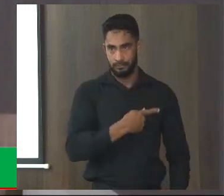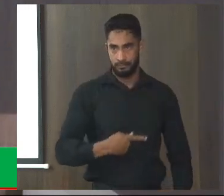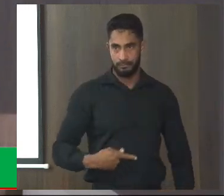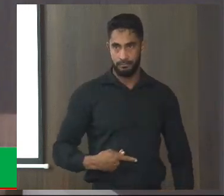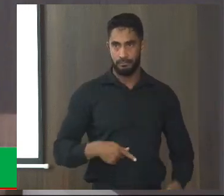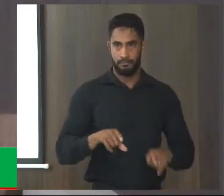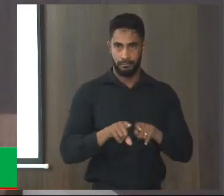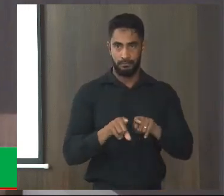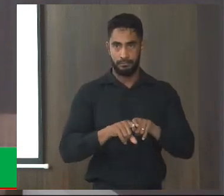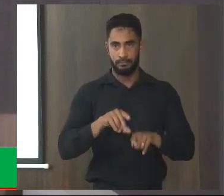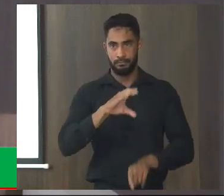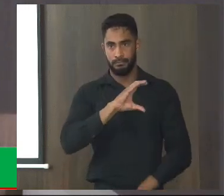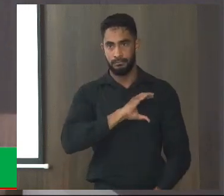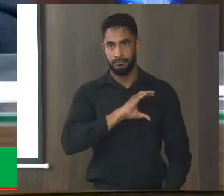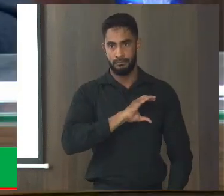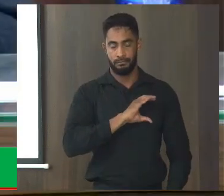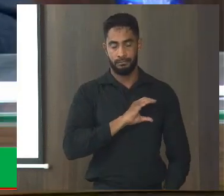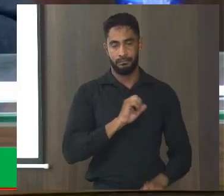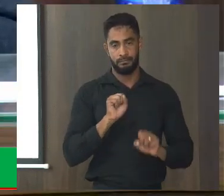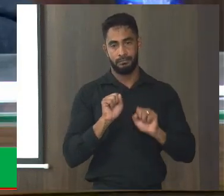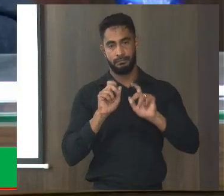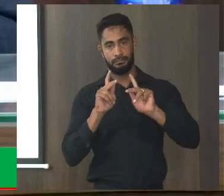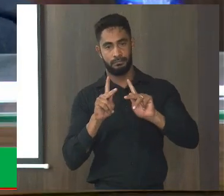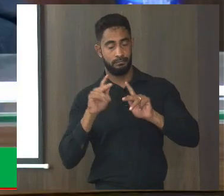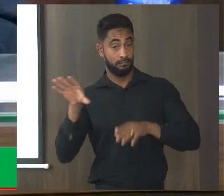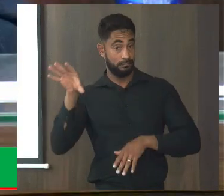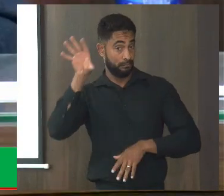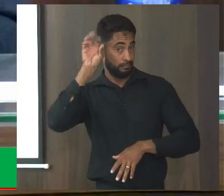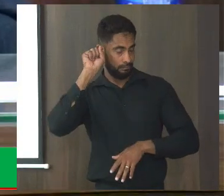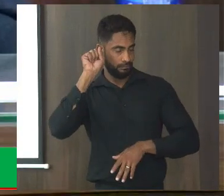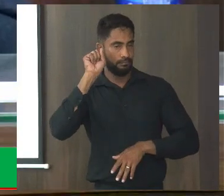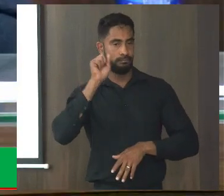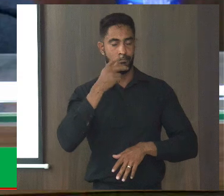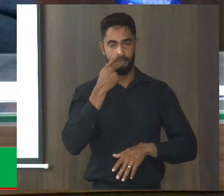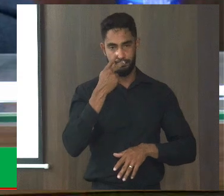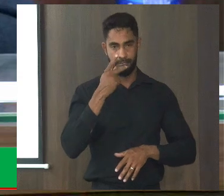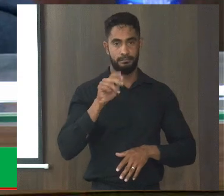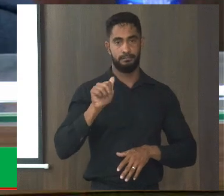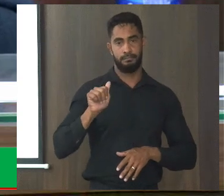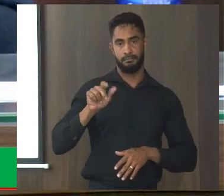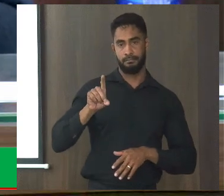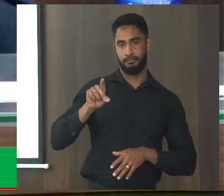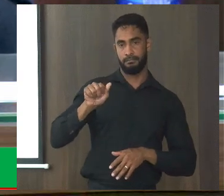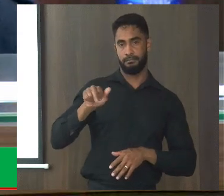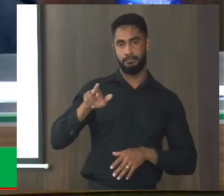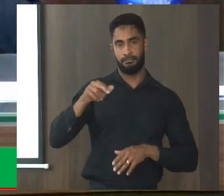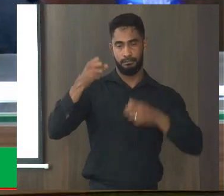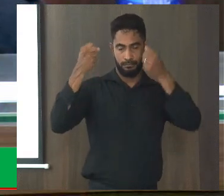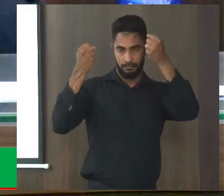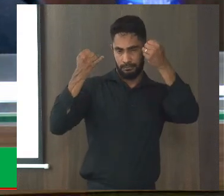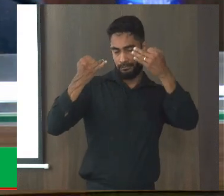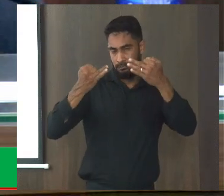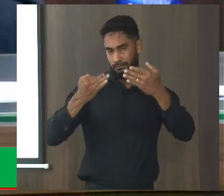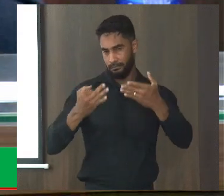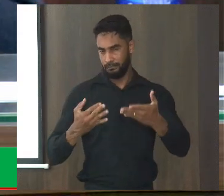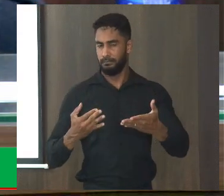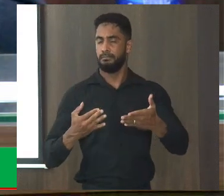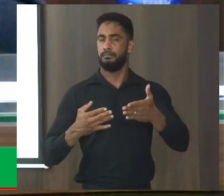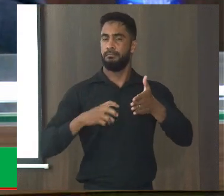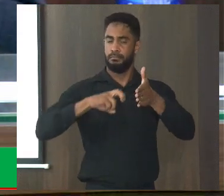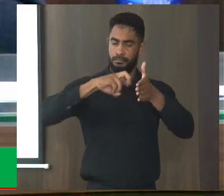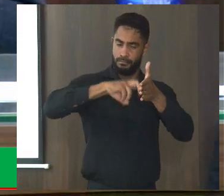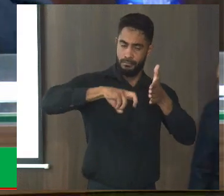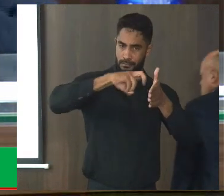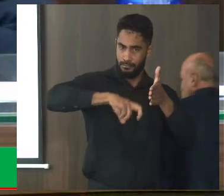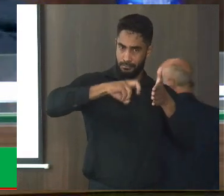colegas. Ok. Ouvimos então as palavras do colega vereador Adauri Cordeiro, falando sobre a mineradora de